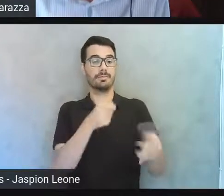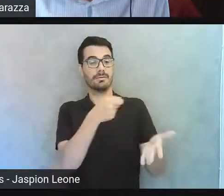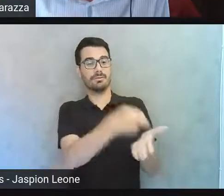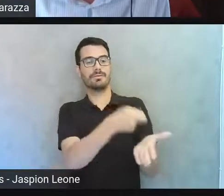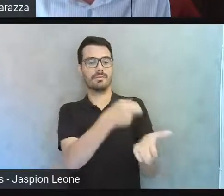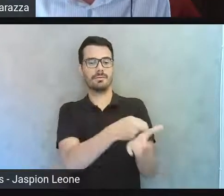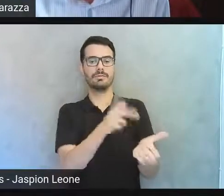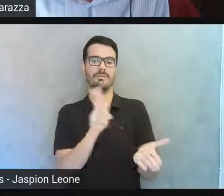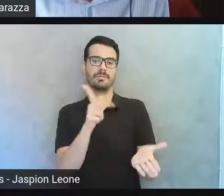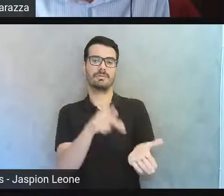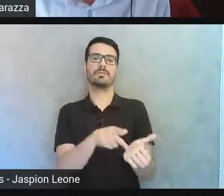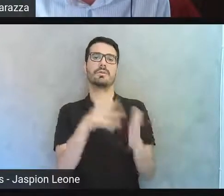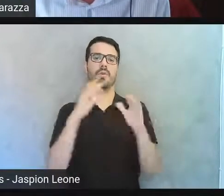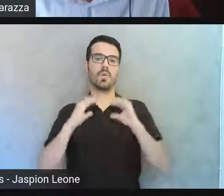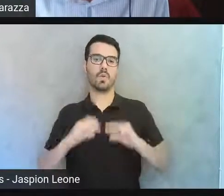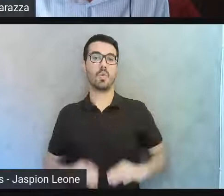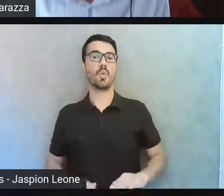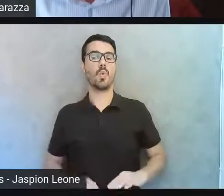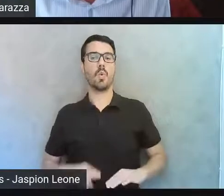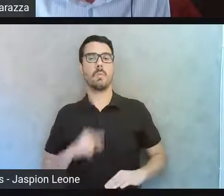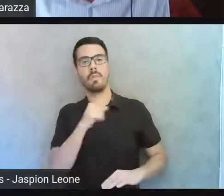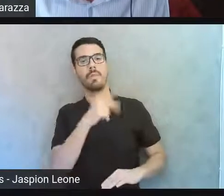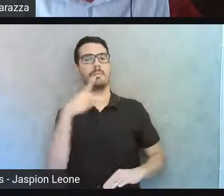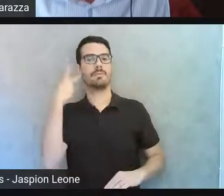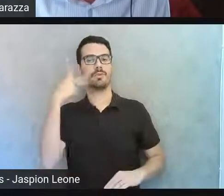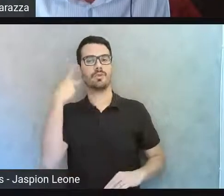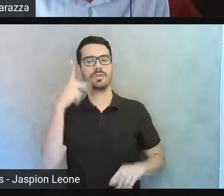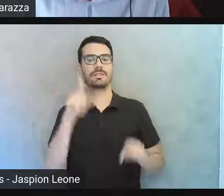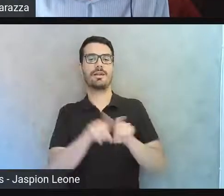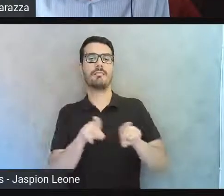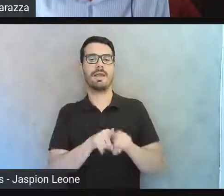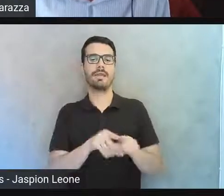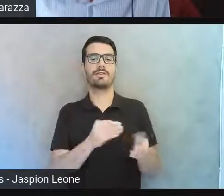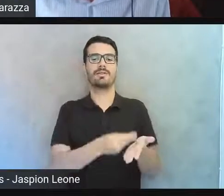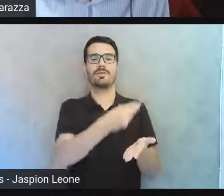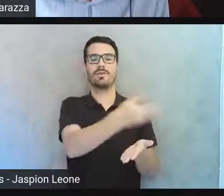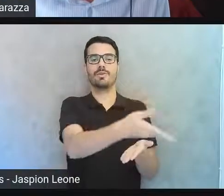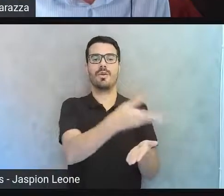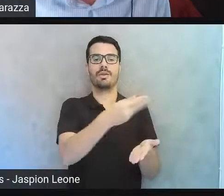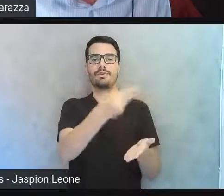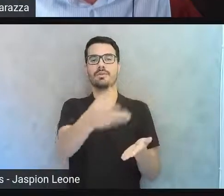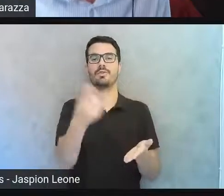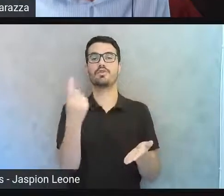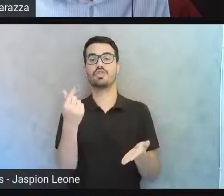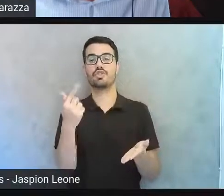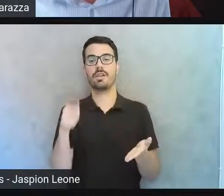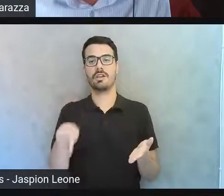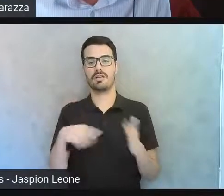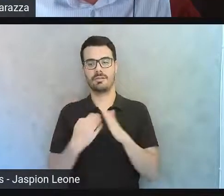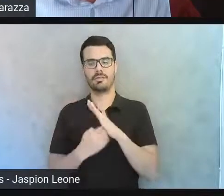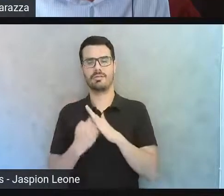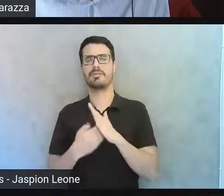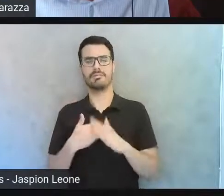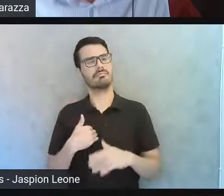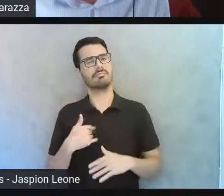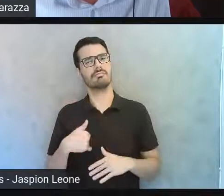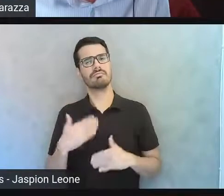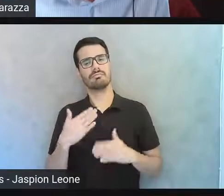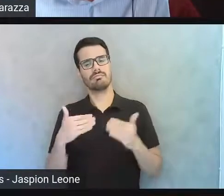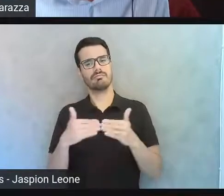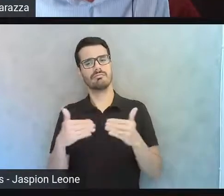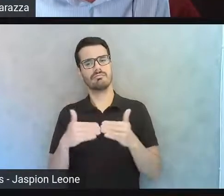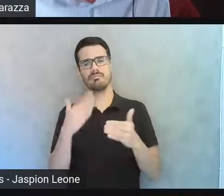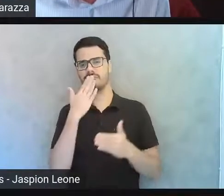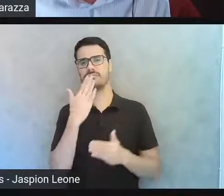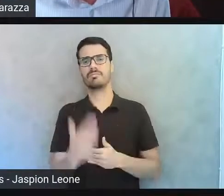né, de comportamento parlamentar e de doação de empresas. Então, eu sou favorável, acho que faz parte